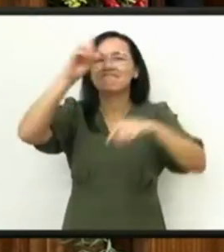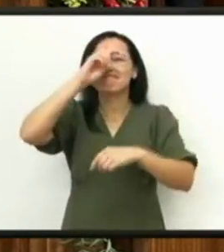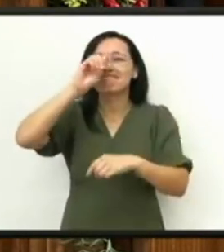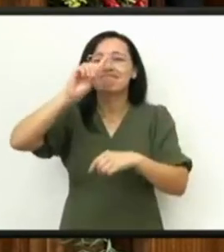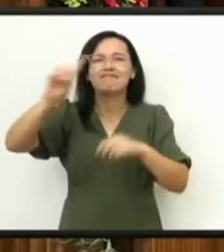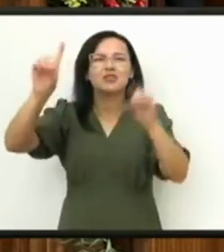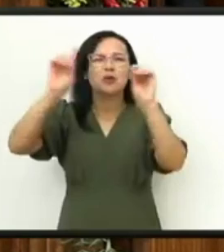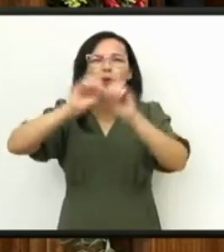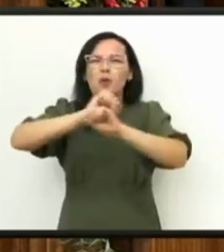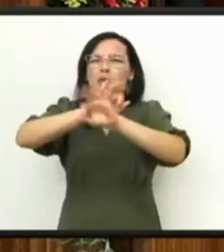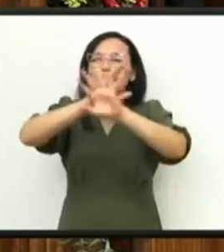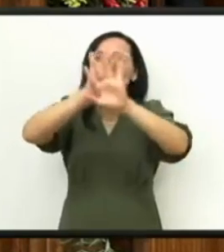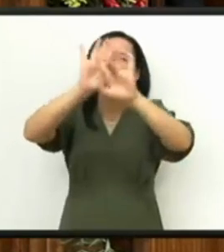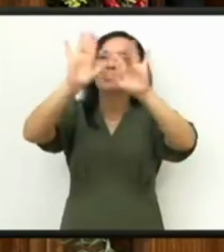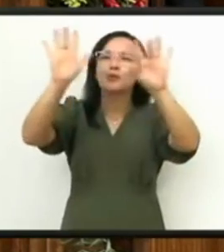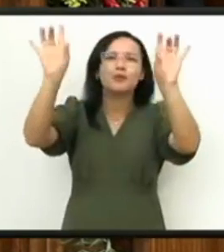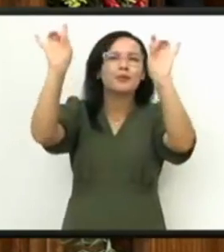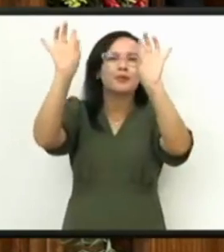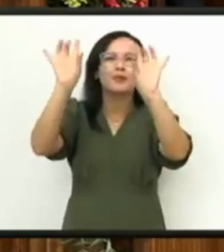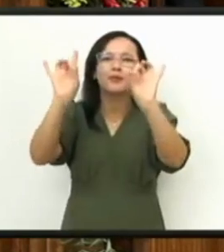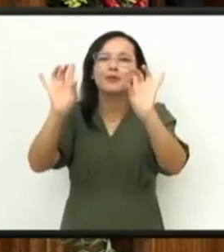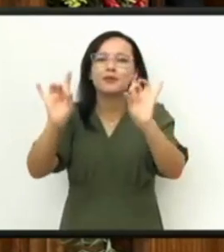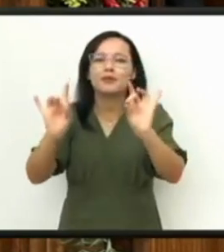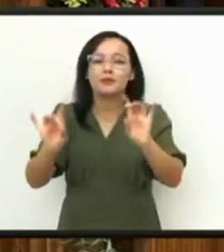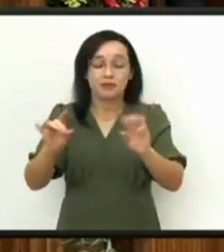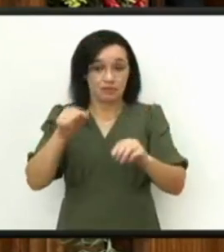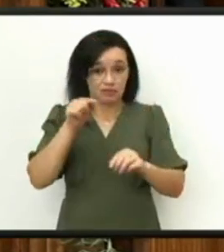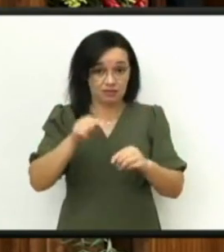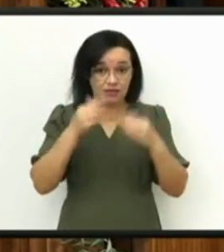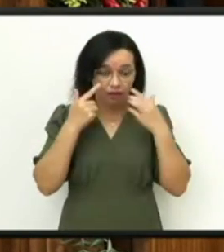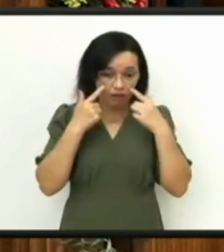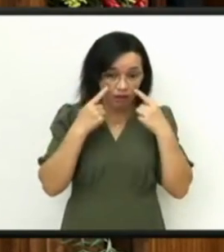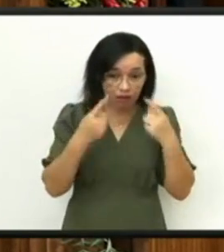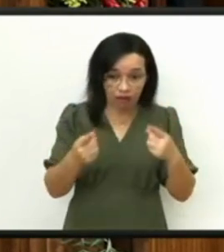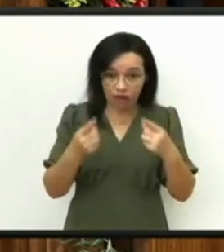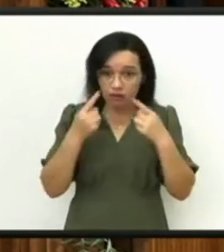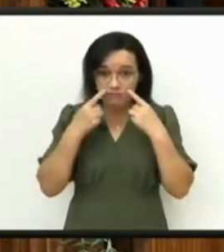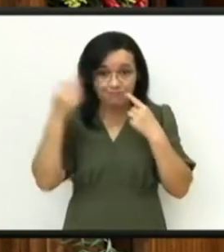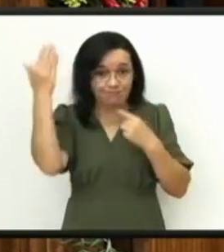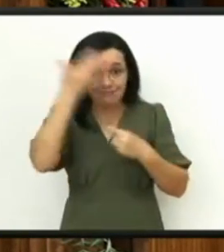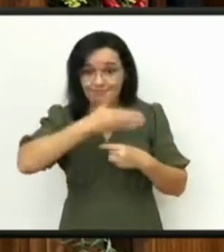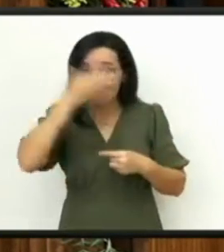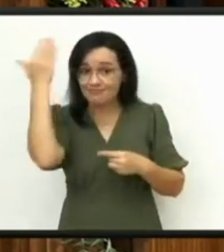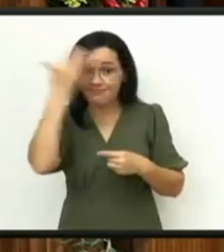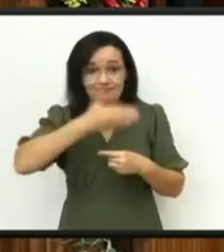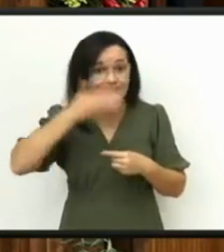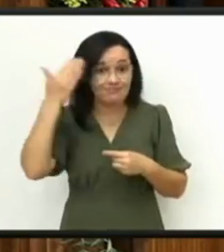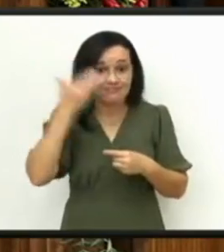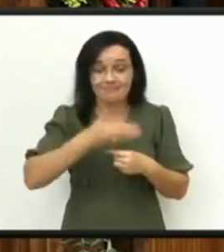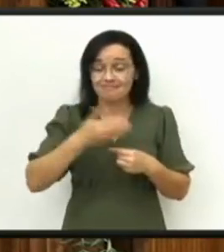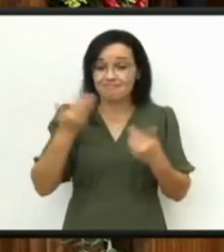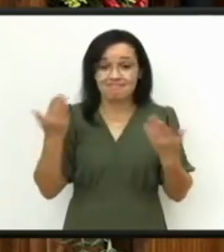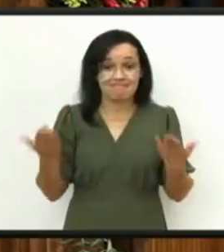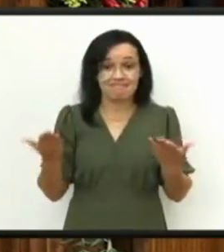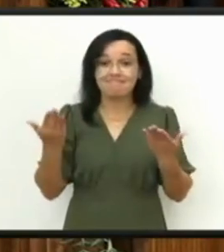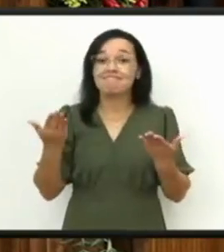tão grandioso que olho nenhum jamais